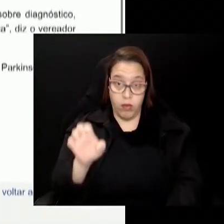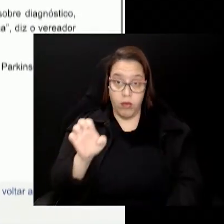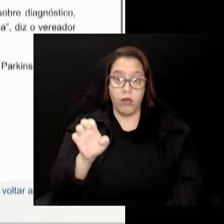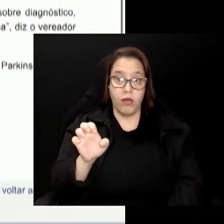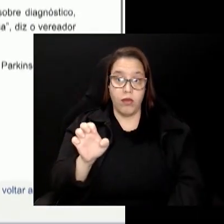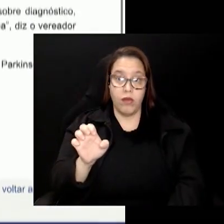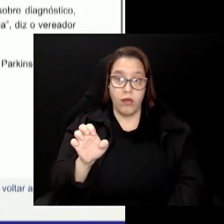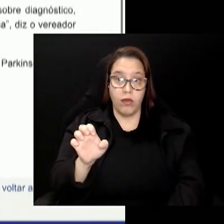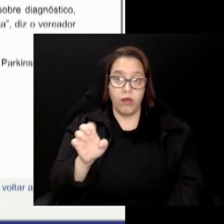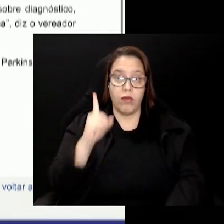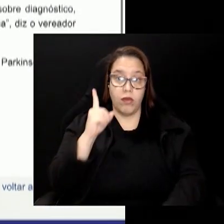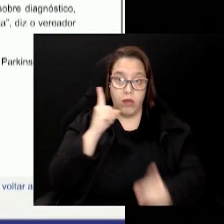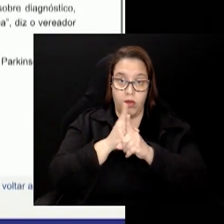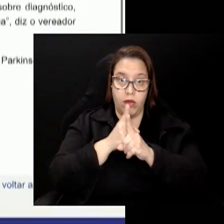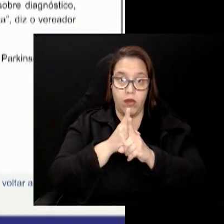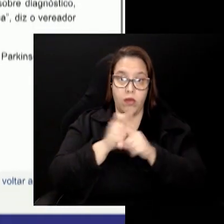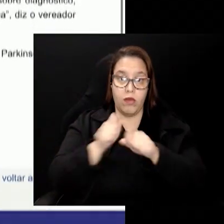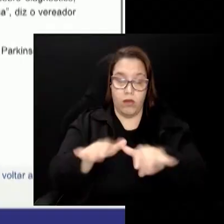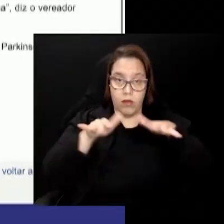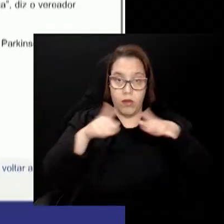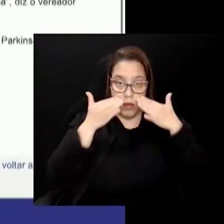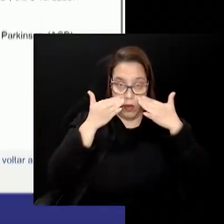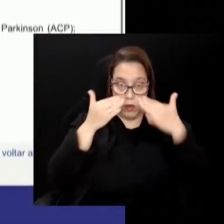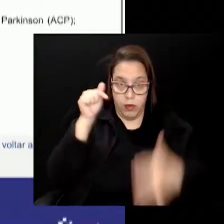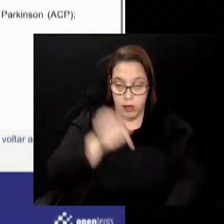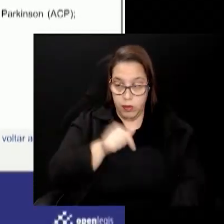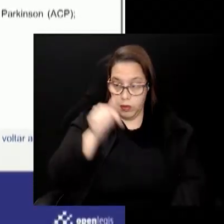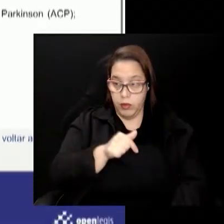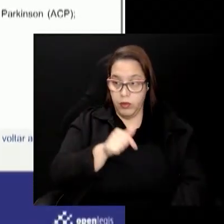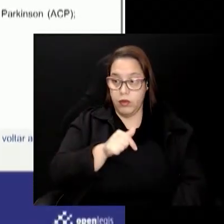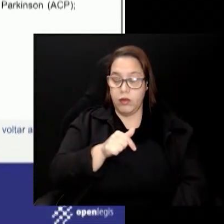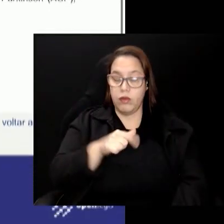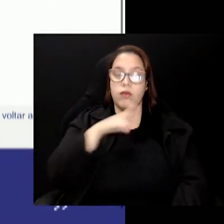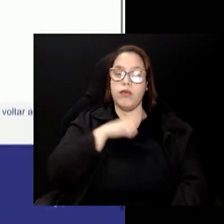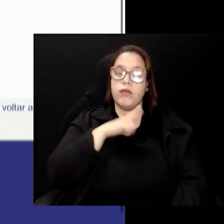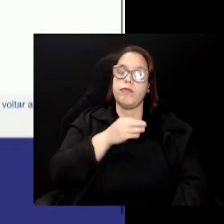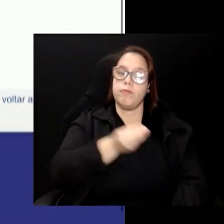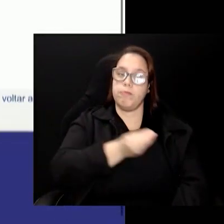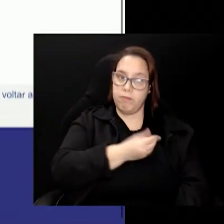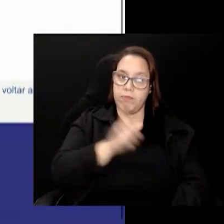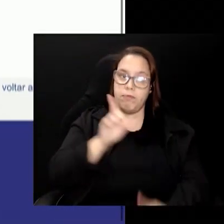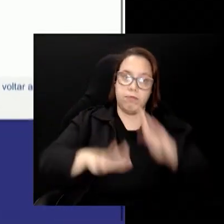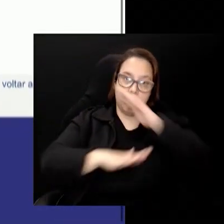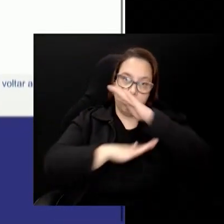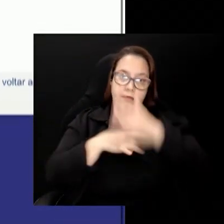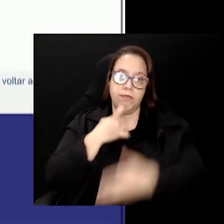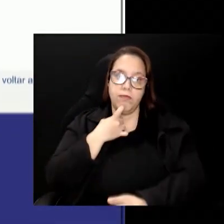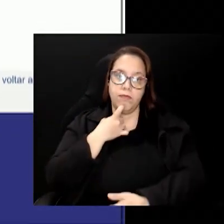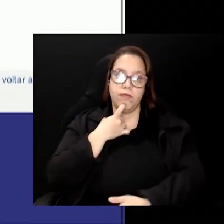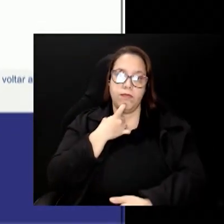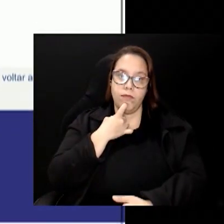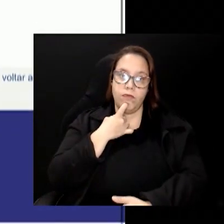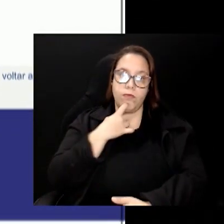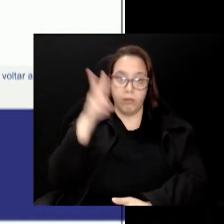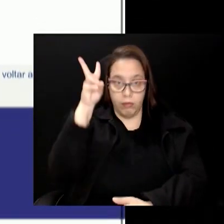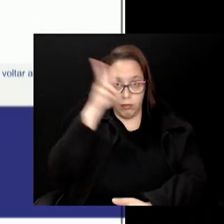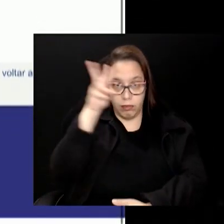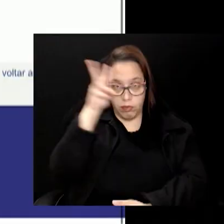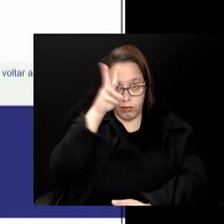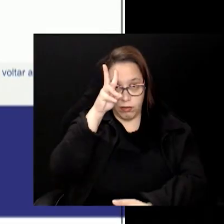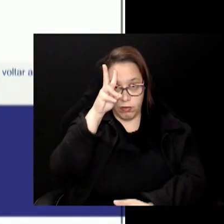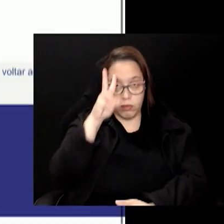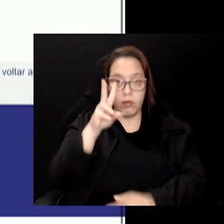aqui no plenário José Maria Matosinho e tem transmissão da TV Câmara Campinas. A gente lembra aqui que Parkinson é uma